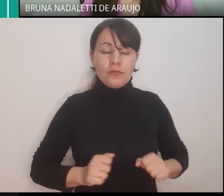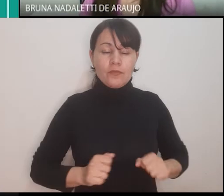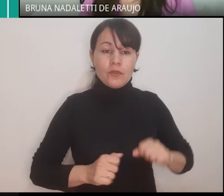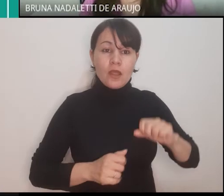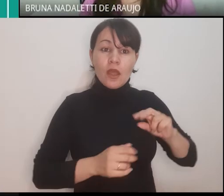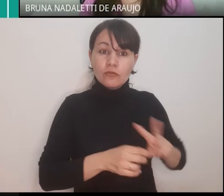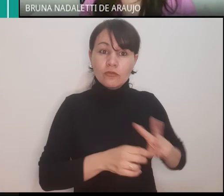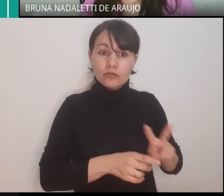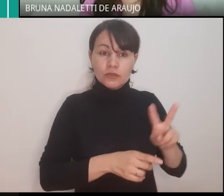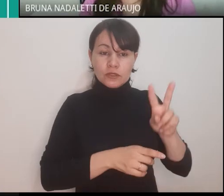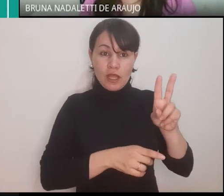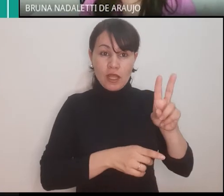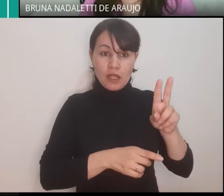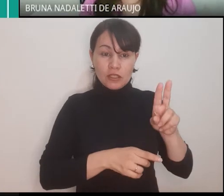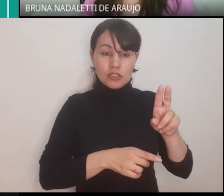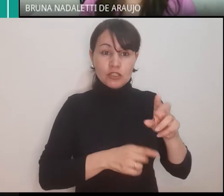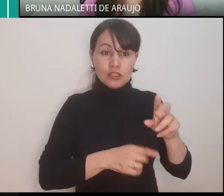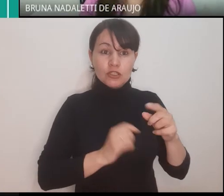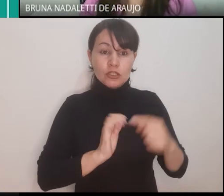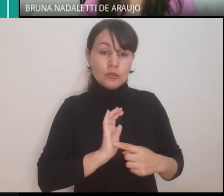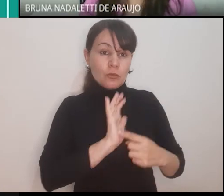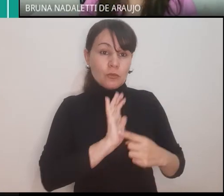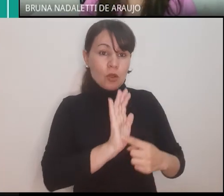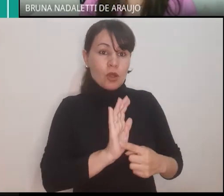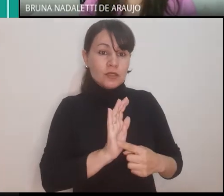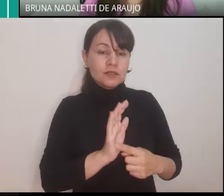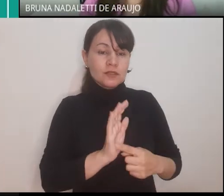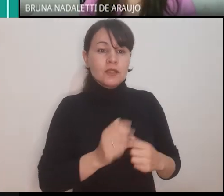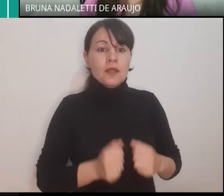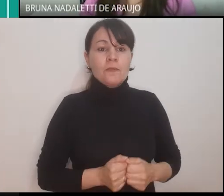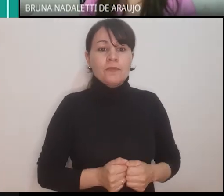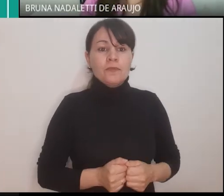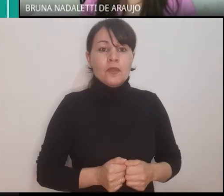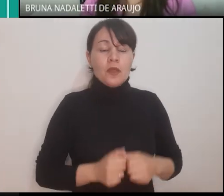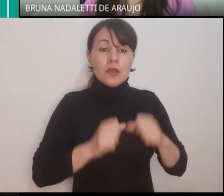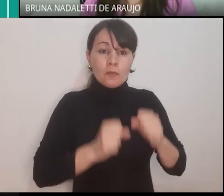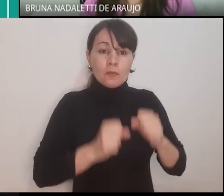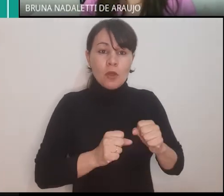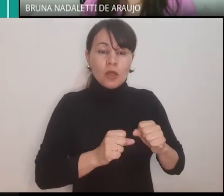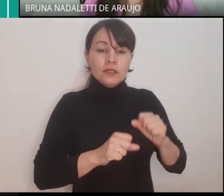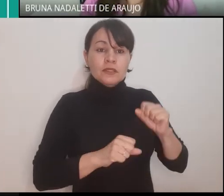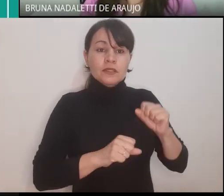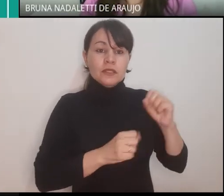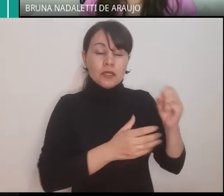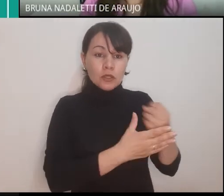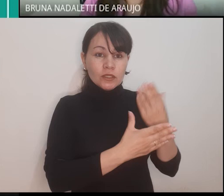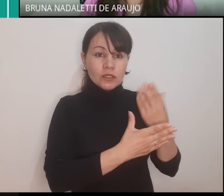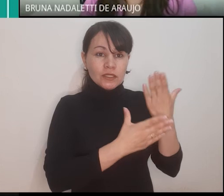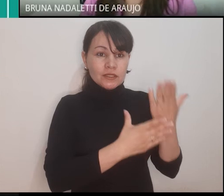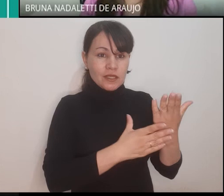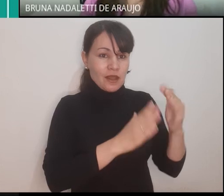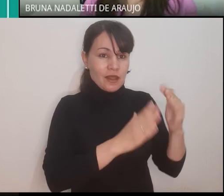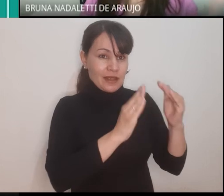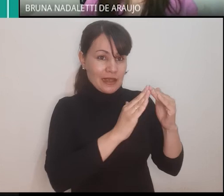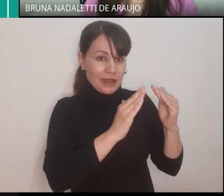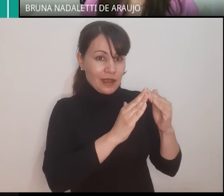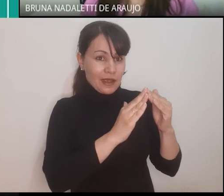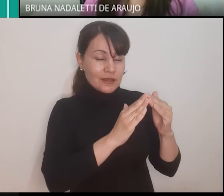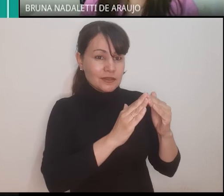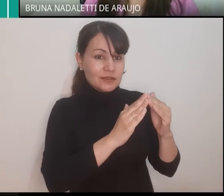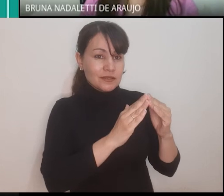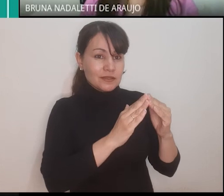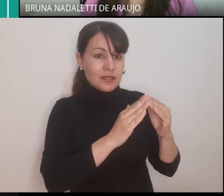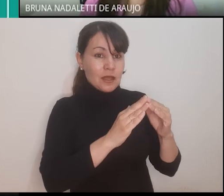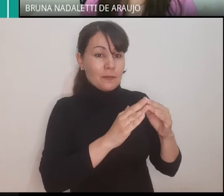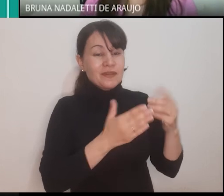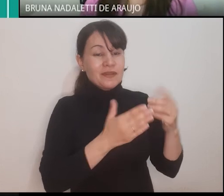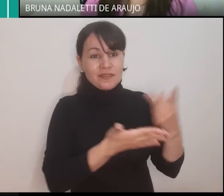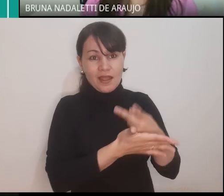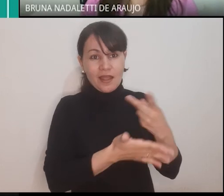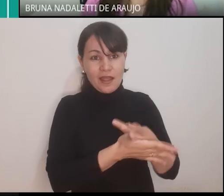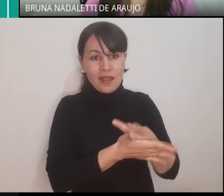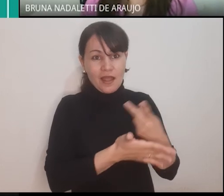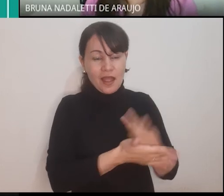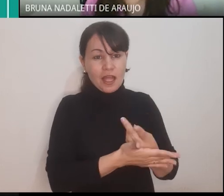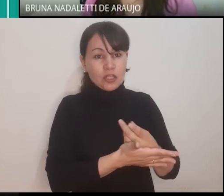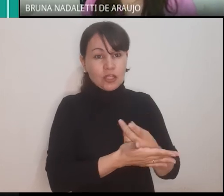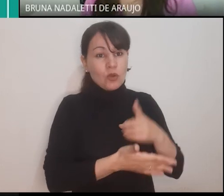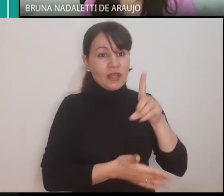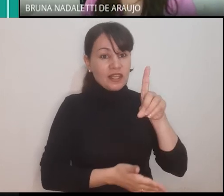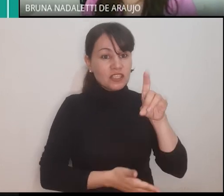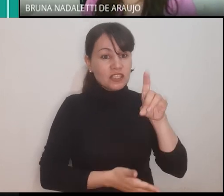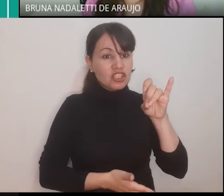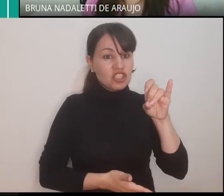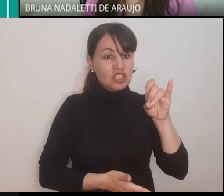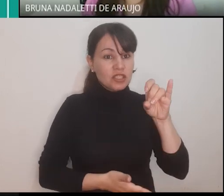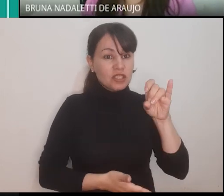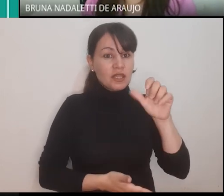vantagem aqui, pessoal, ficou como vantagem, pode ser realizada a domicílio, mas é a da diálise peritoneal. Então,